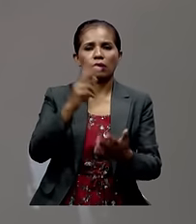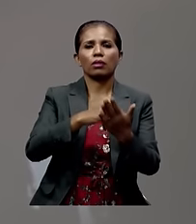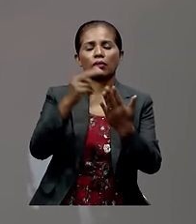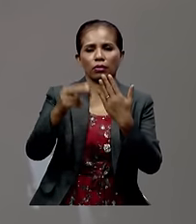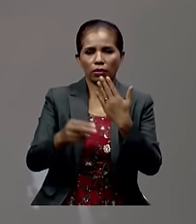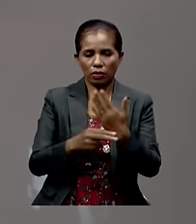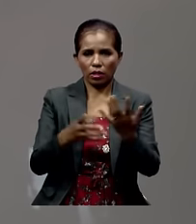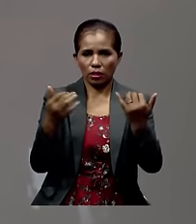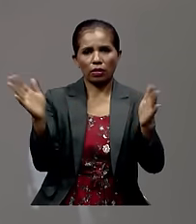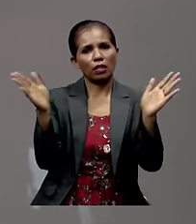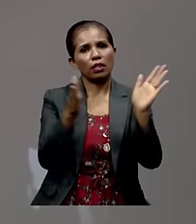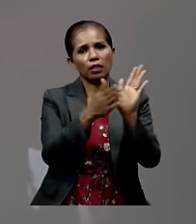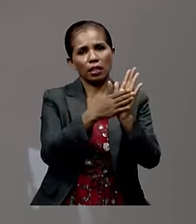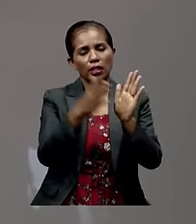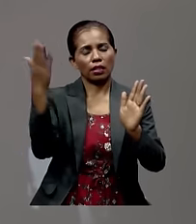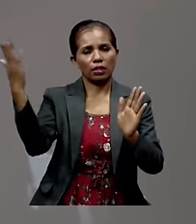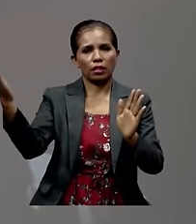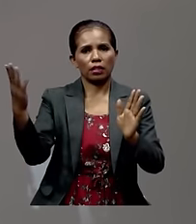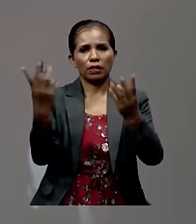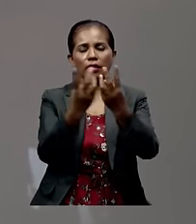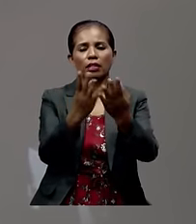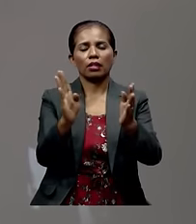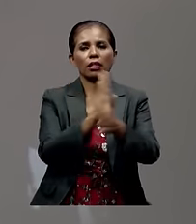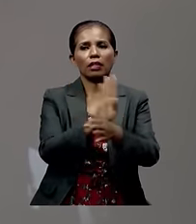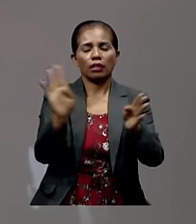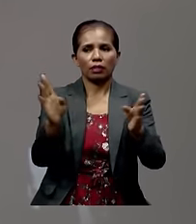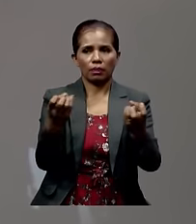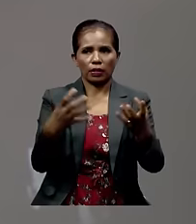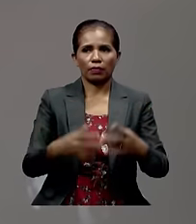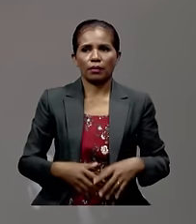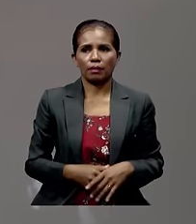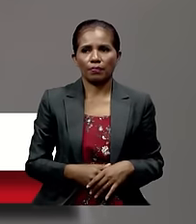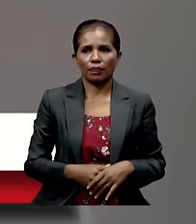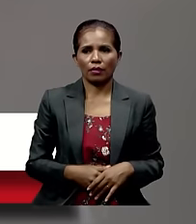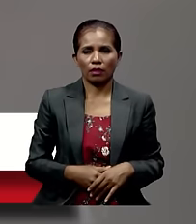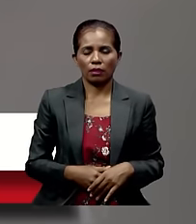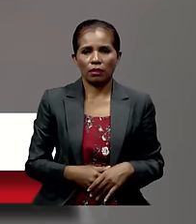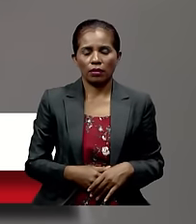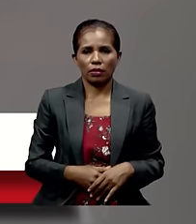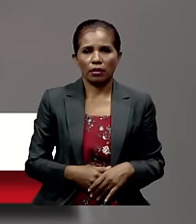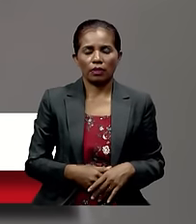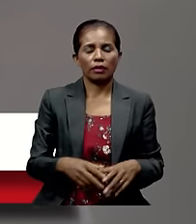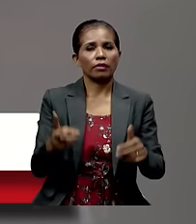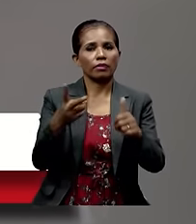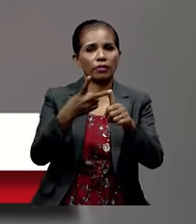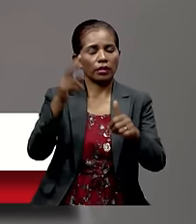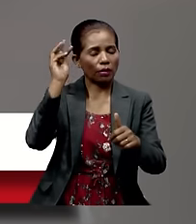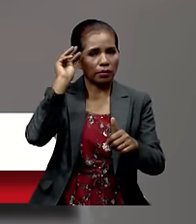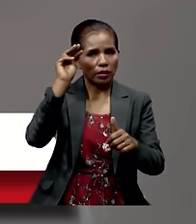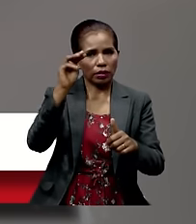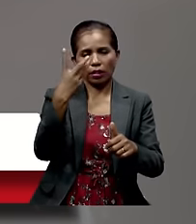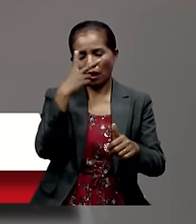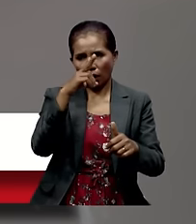be ma kagora taka iha baleu boboti estrada sira silencia vice ministro ami hare